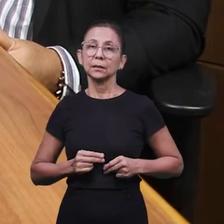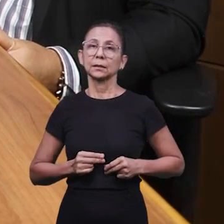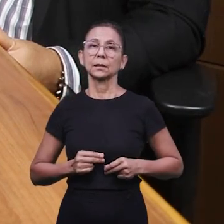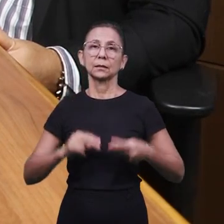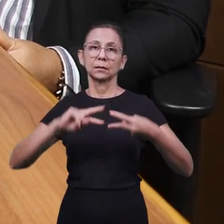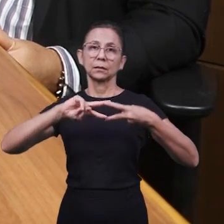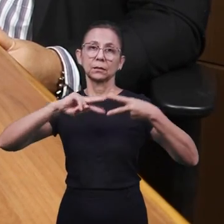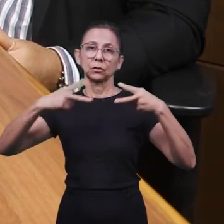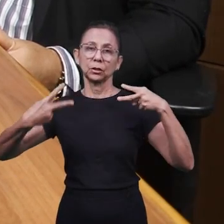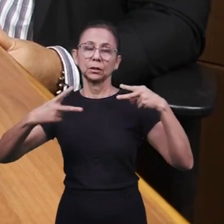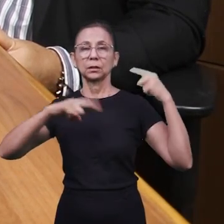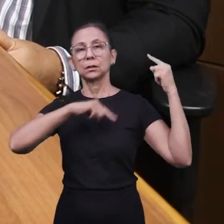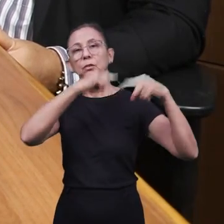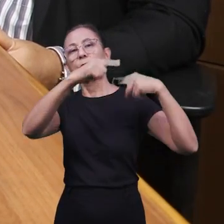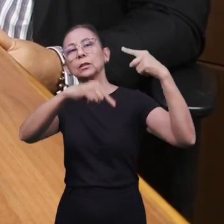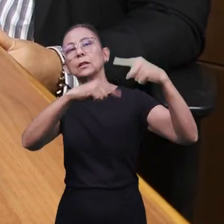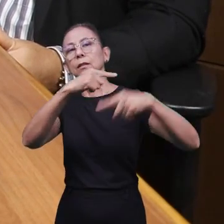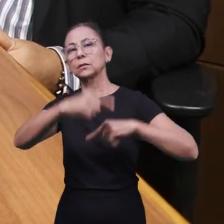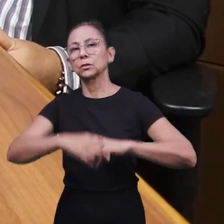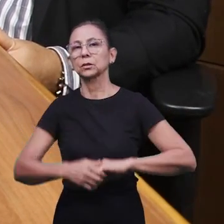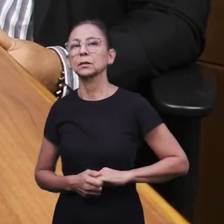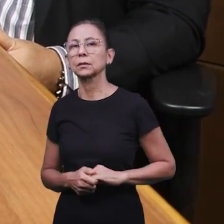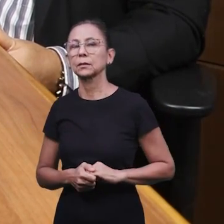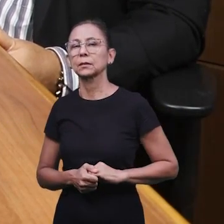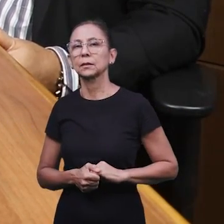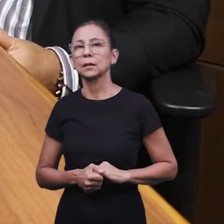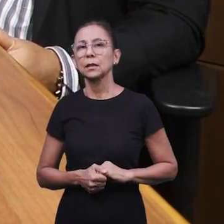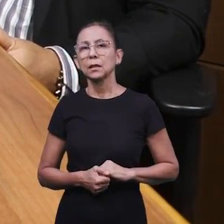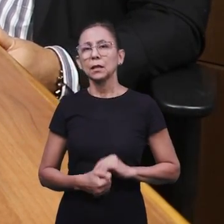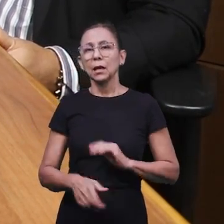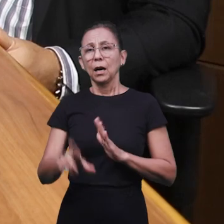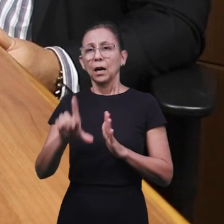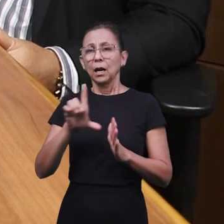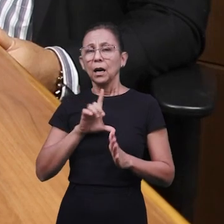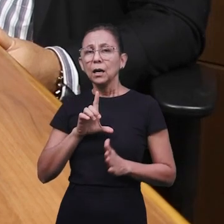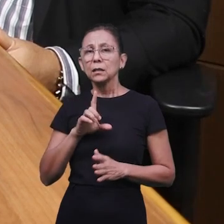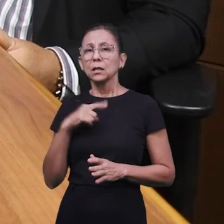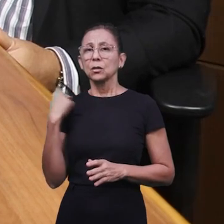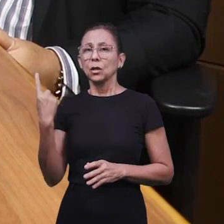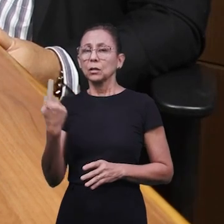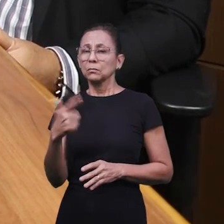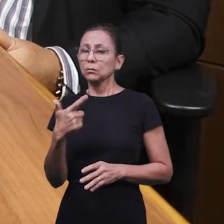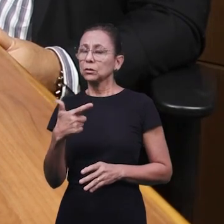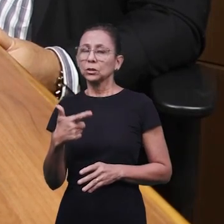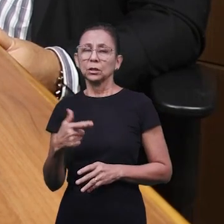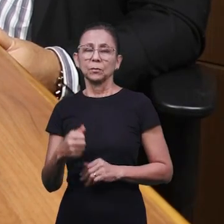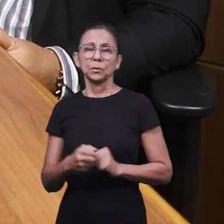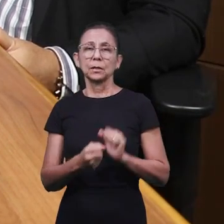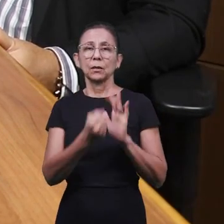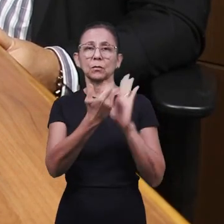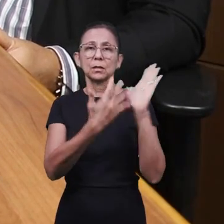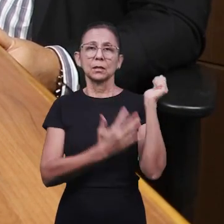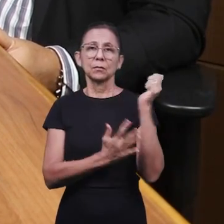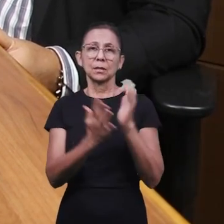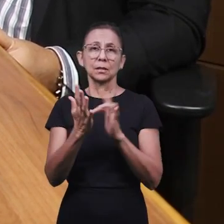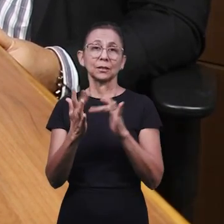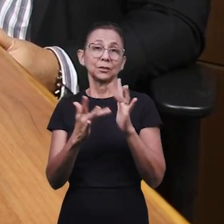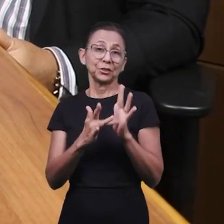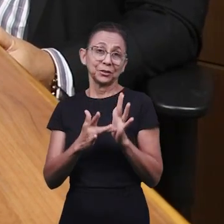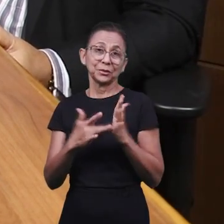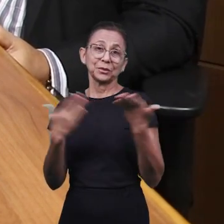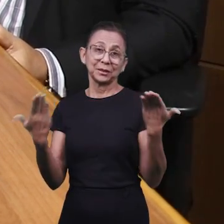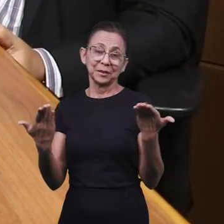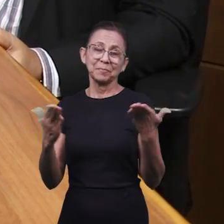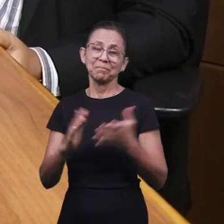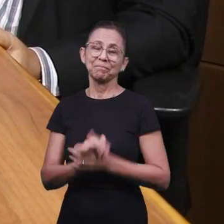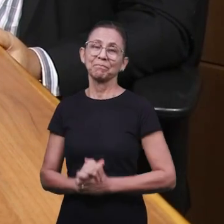Nós não tínhamos isso, mas o sangue de Jesus nos deu essa fé. Glória a Deus. Então nós não podemos desprezar. E a segunda resposta dela, há